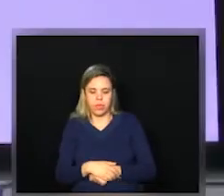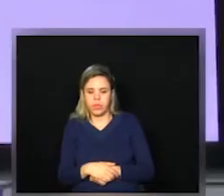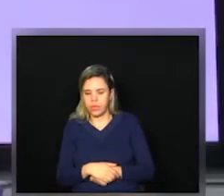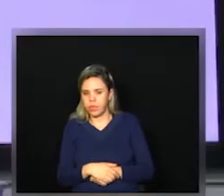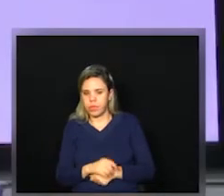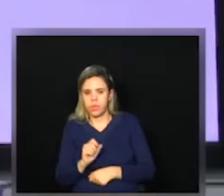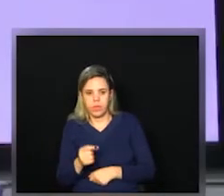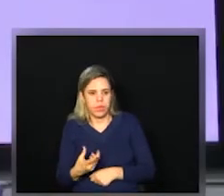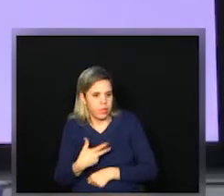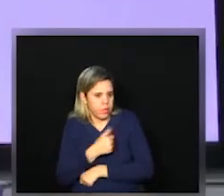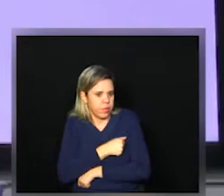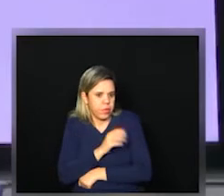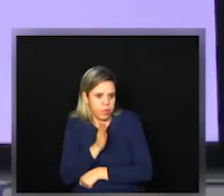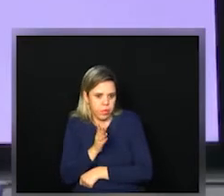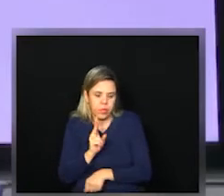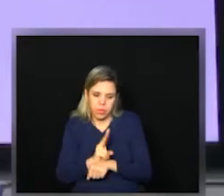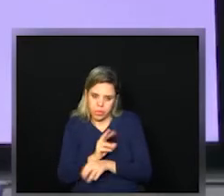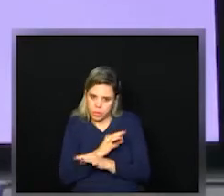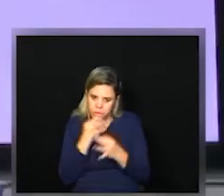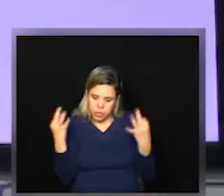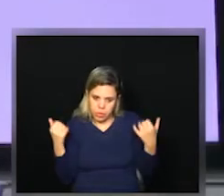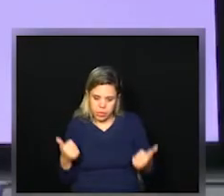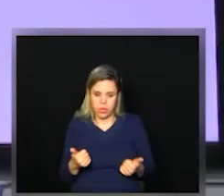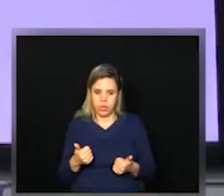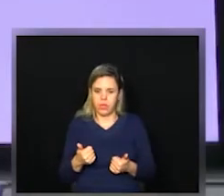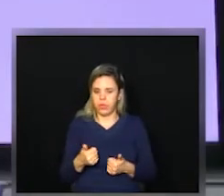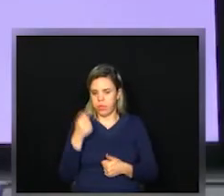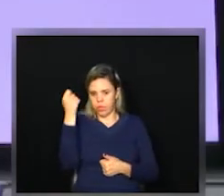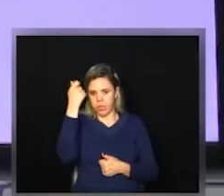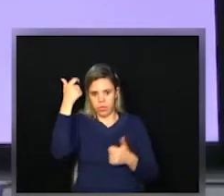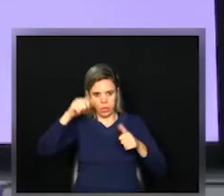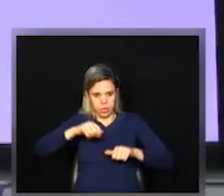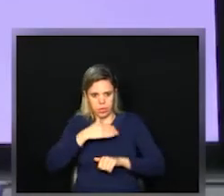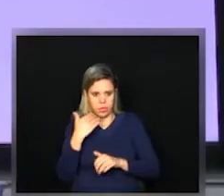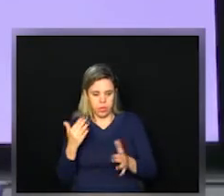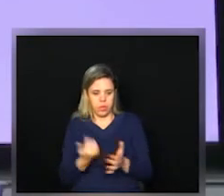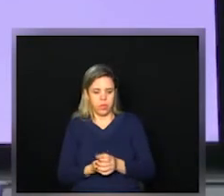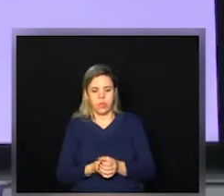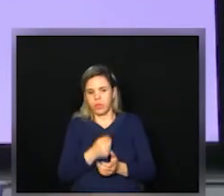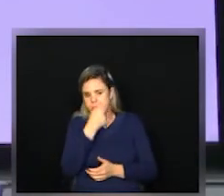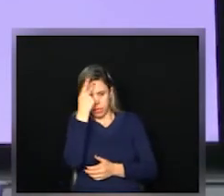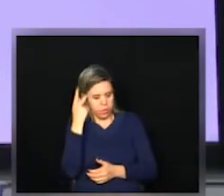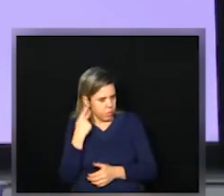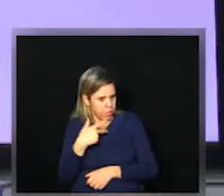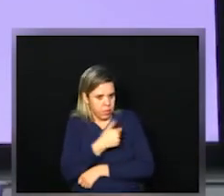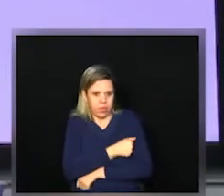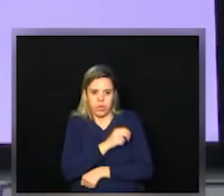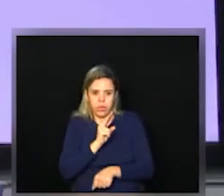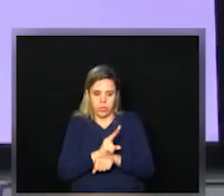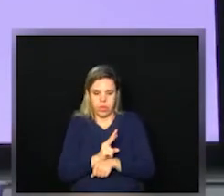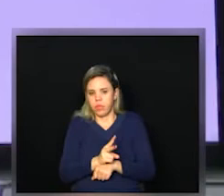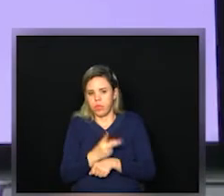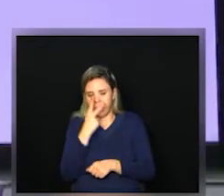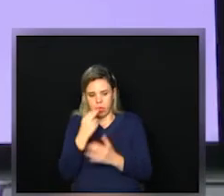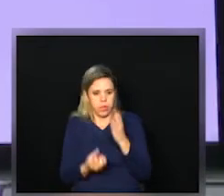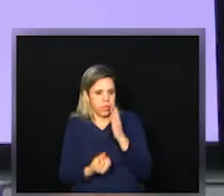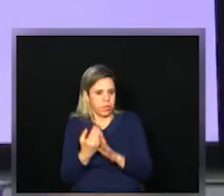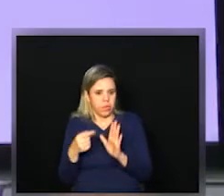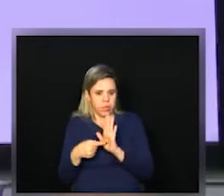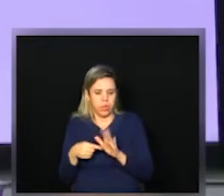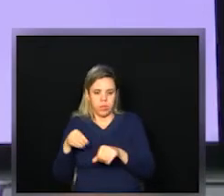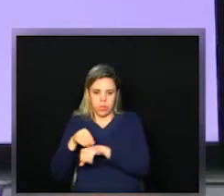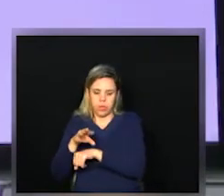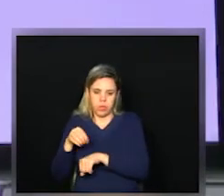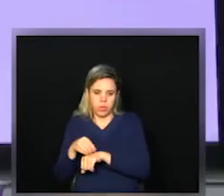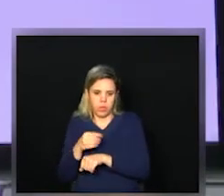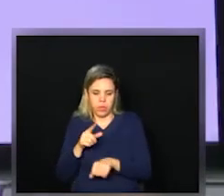Quem está vacinado está protegido para gravidade e morte. E pessoas vacinadas, elas são transmissoras